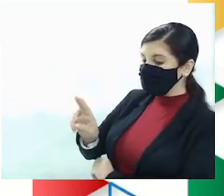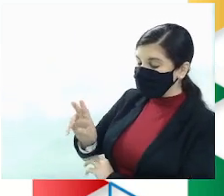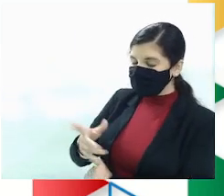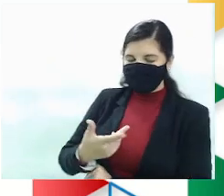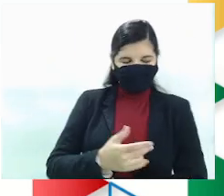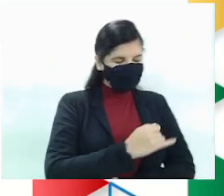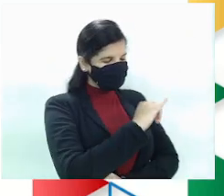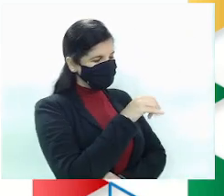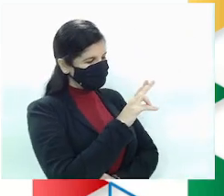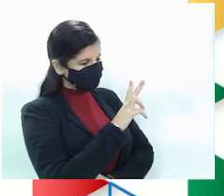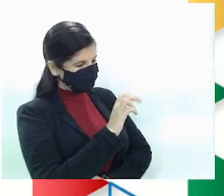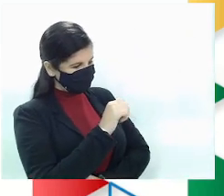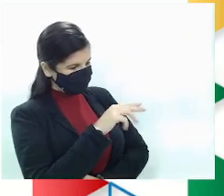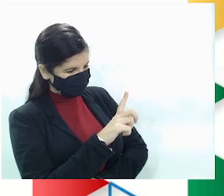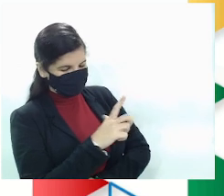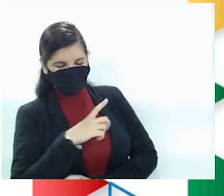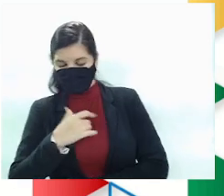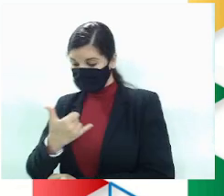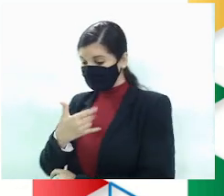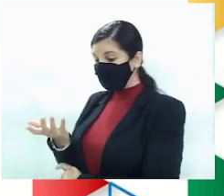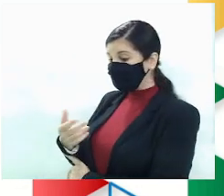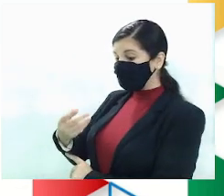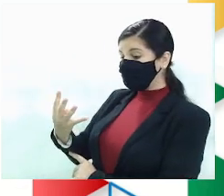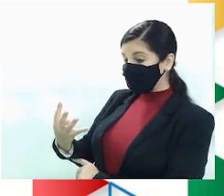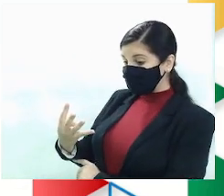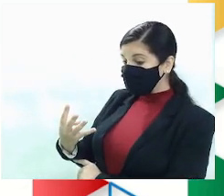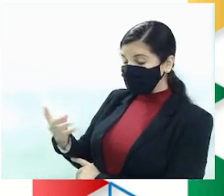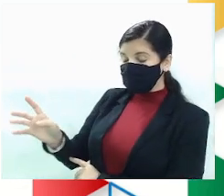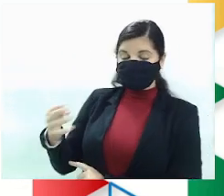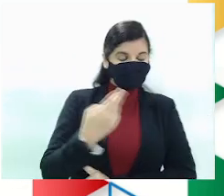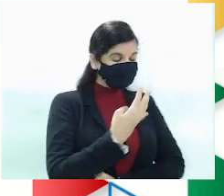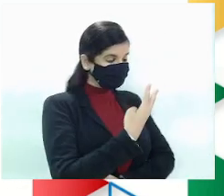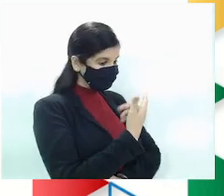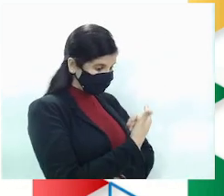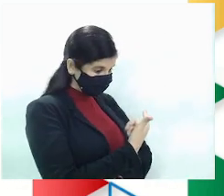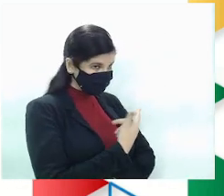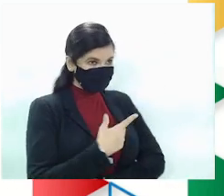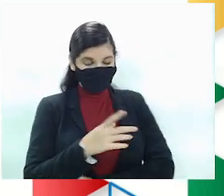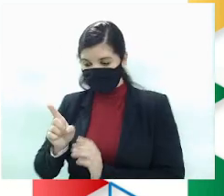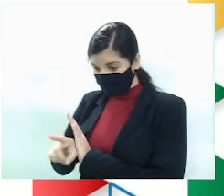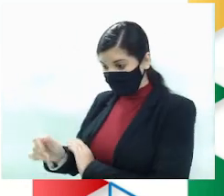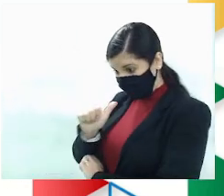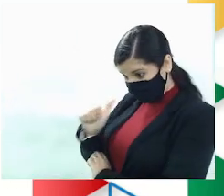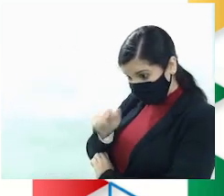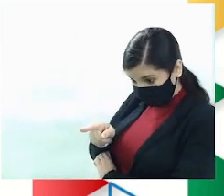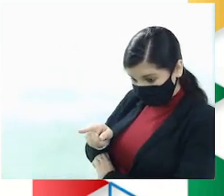Santos. Idade, 42 anos. O senhor bebe?